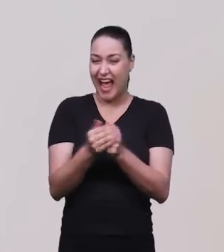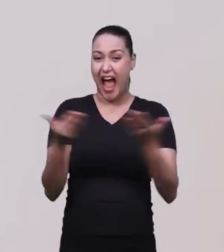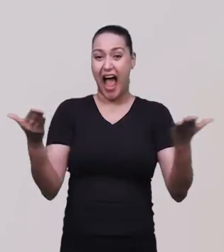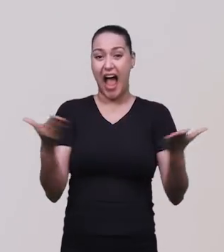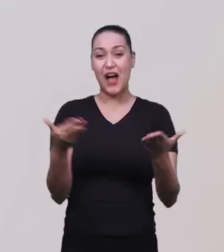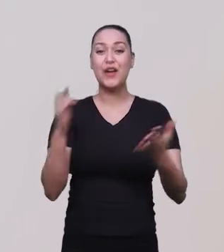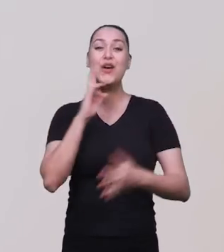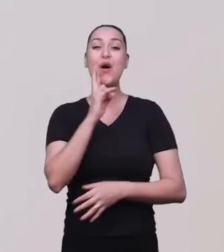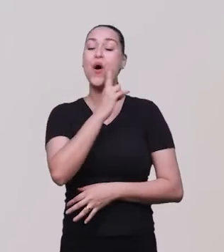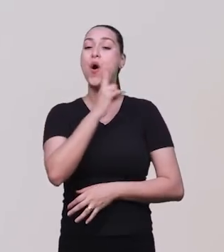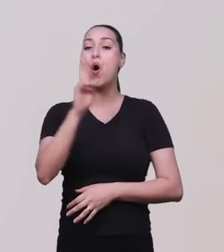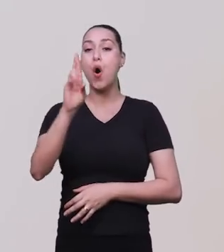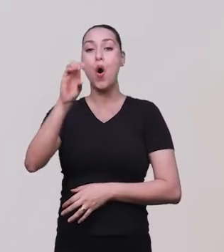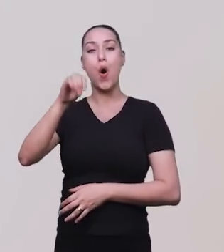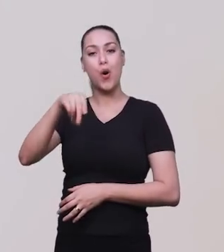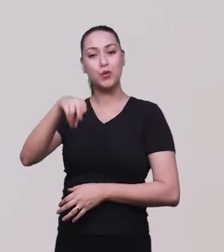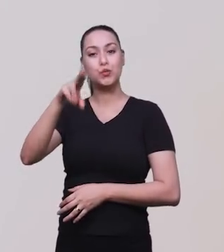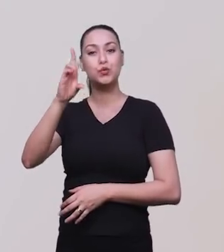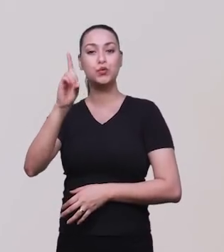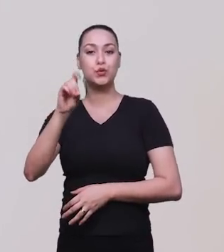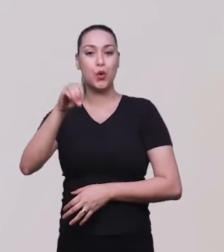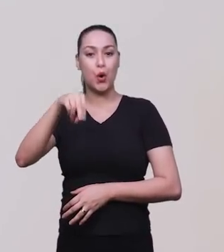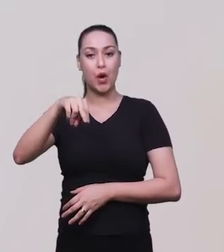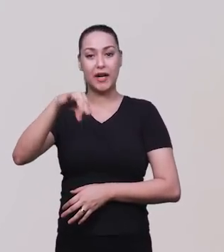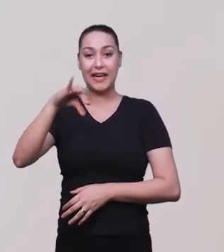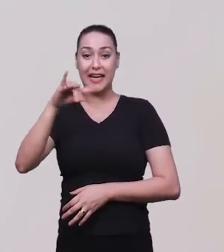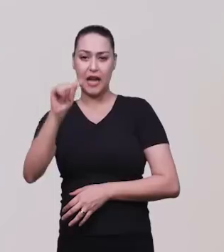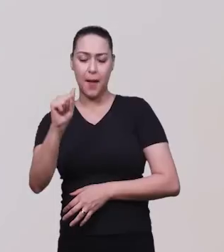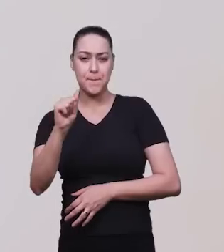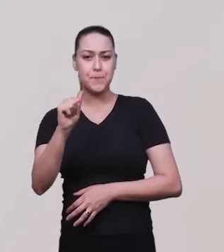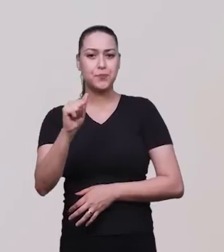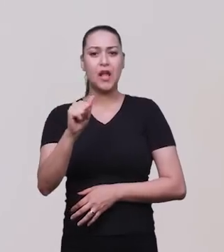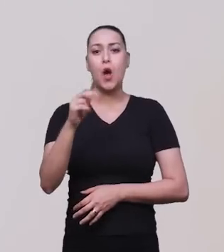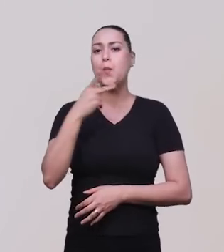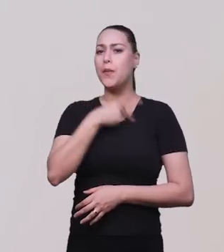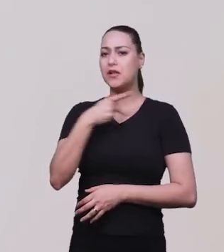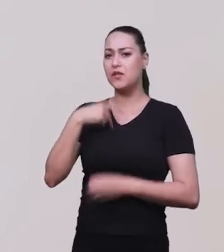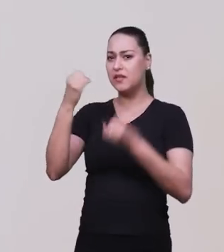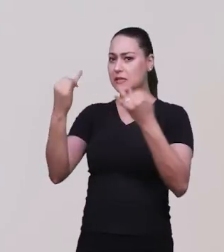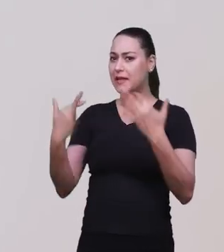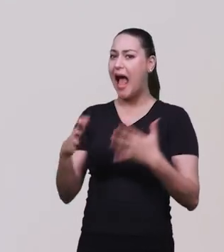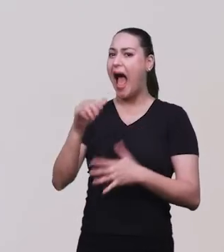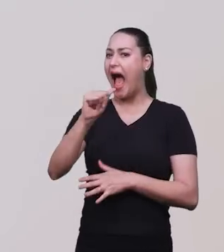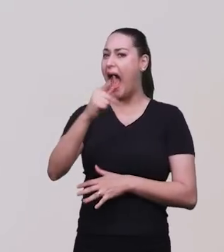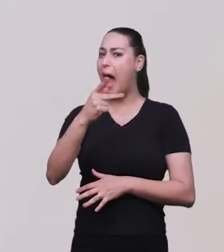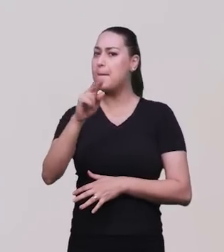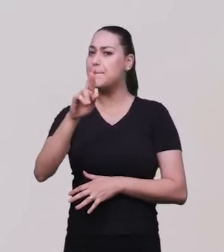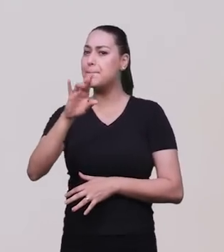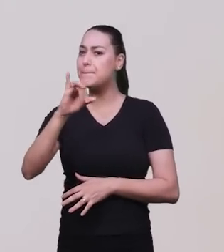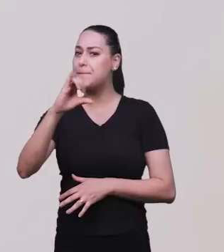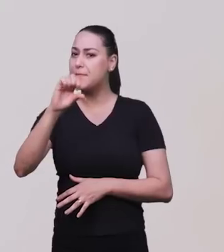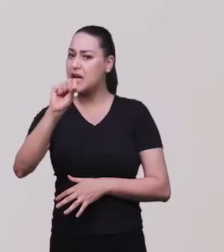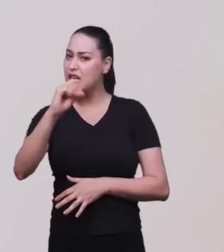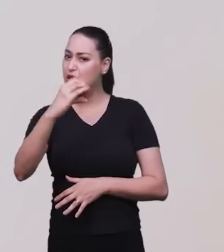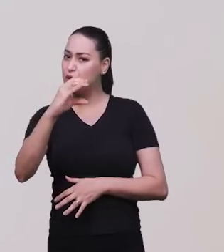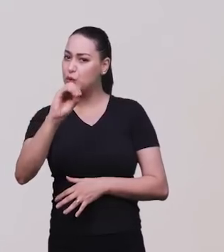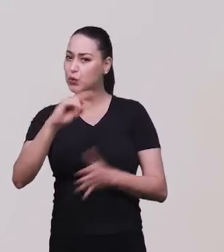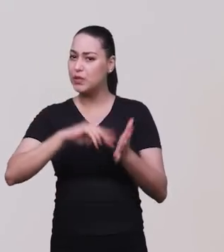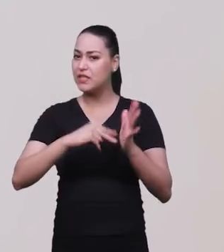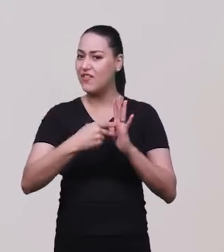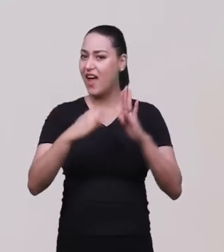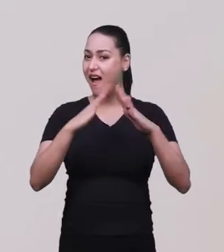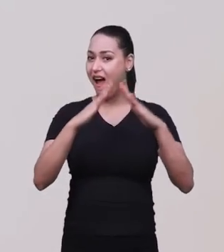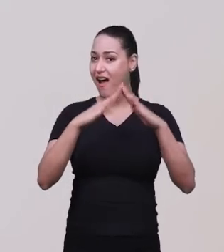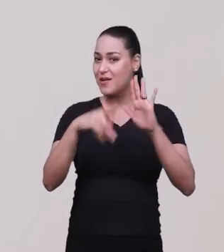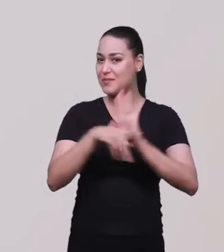o pastor Júnior vai nos falar um pouquinho sobre um aprisco. Você sabe o que é um aprisco? Já conheceu? Pois bem, lá os irmãos da igreja